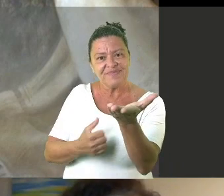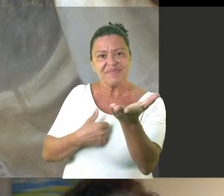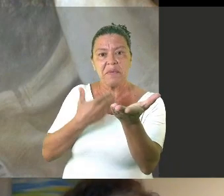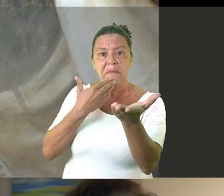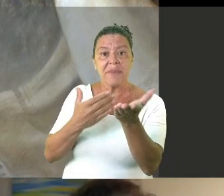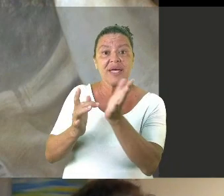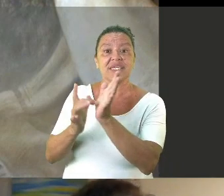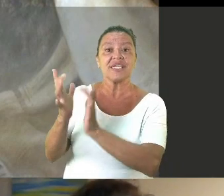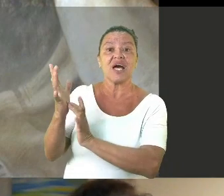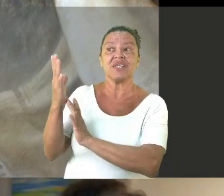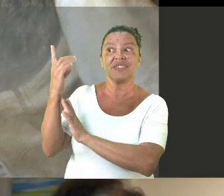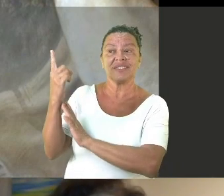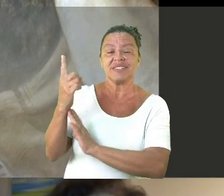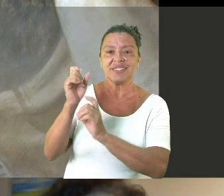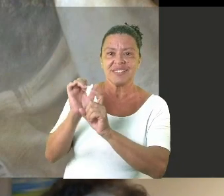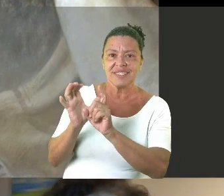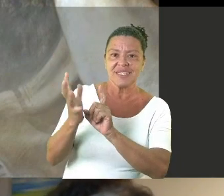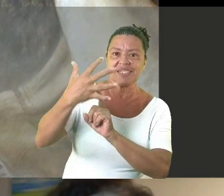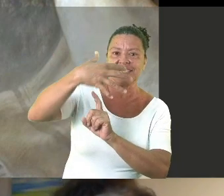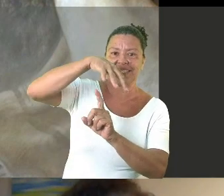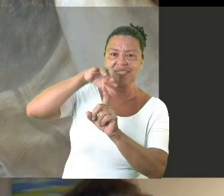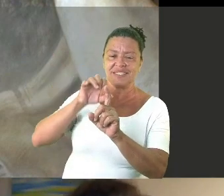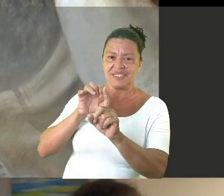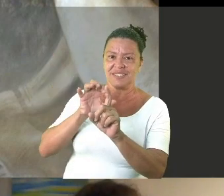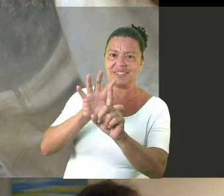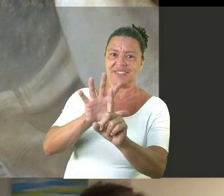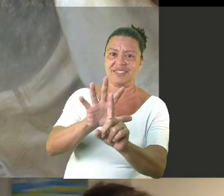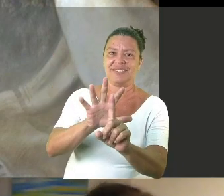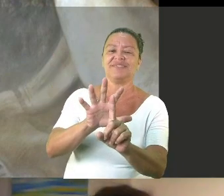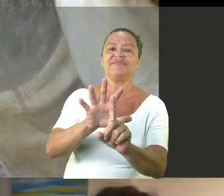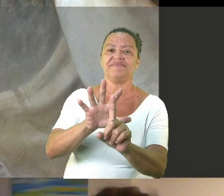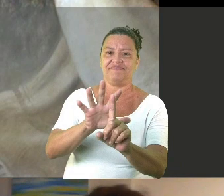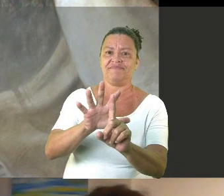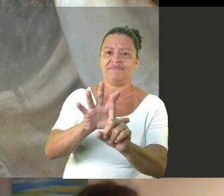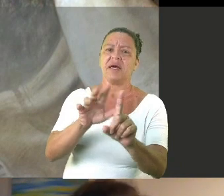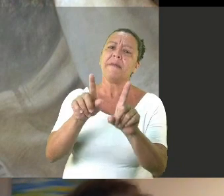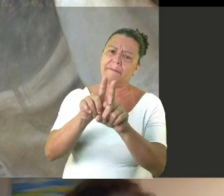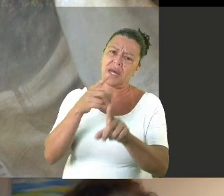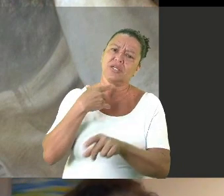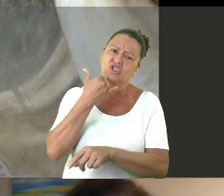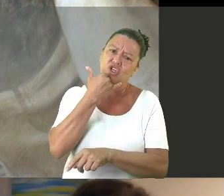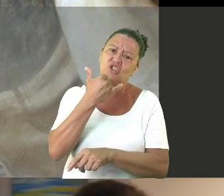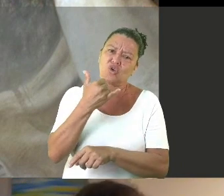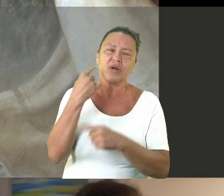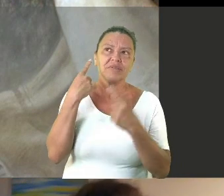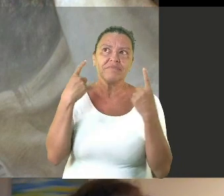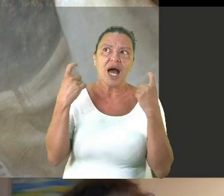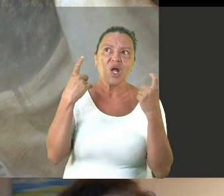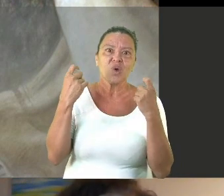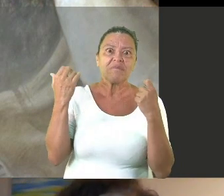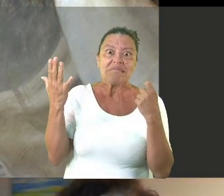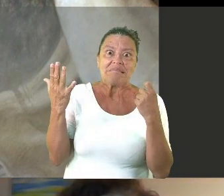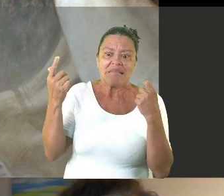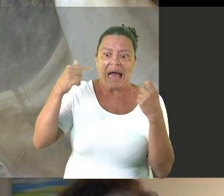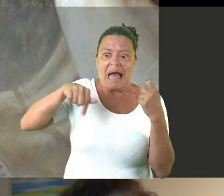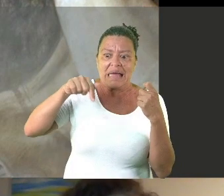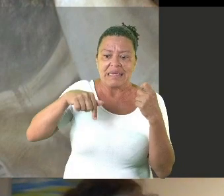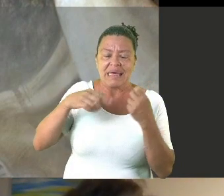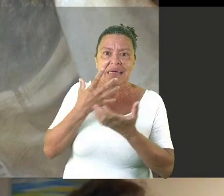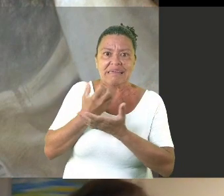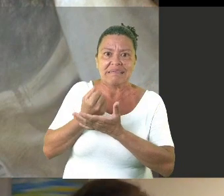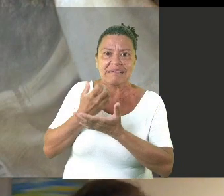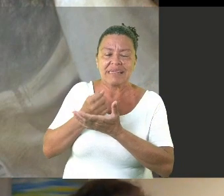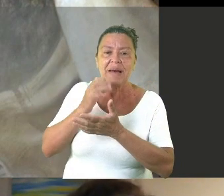Mestre Jesus que envolva a cada um. Peço desculpas pelos barulhos externos chegando aqui na nossa